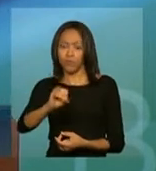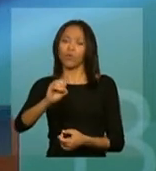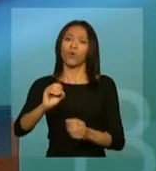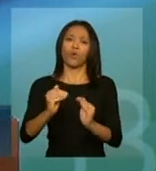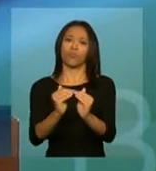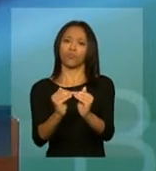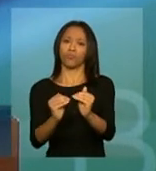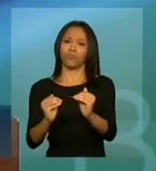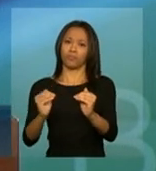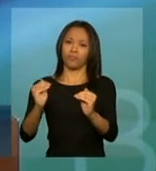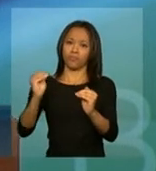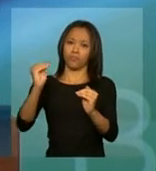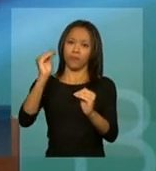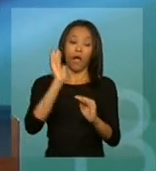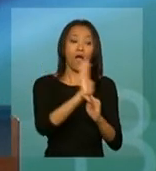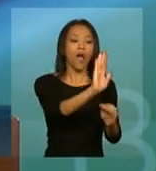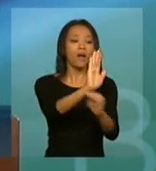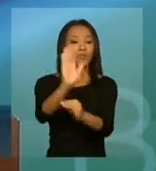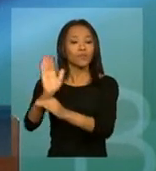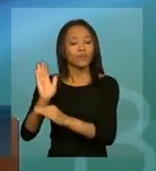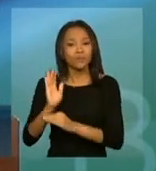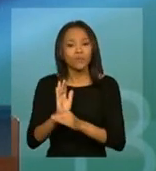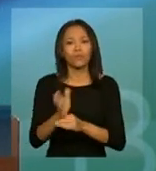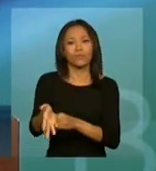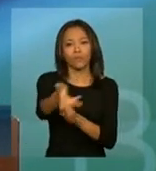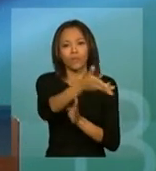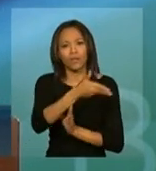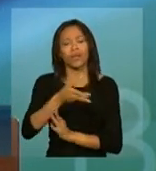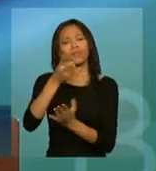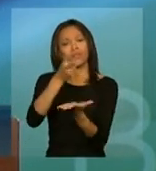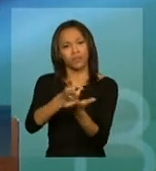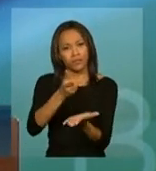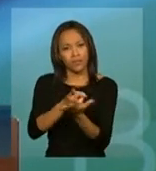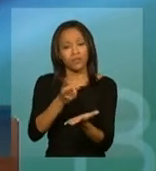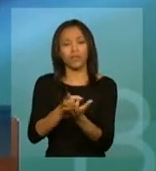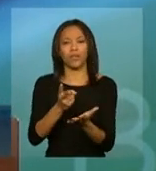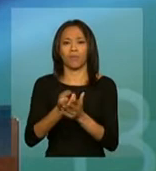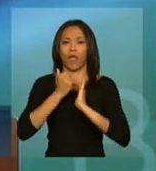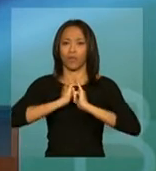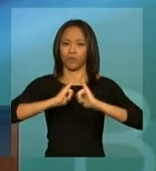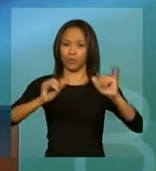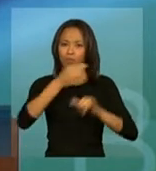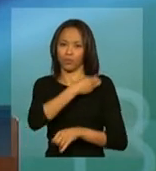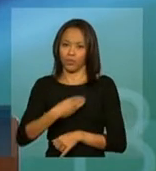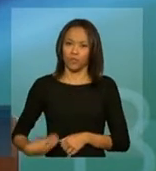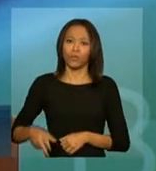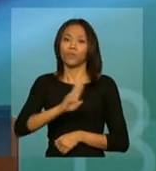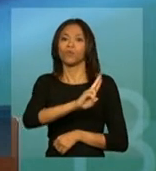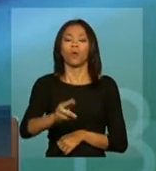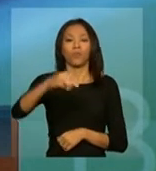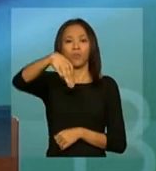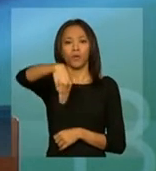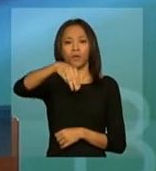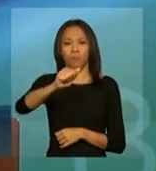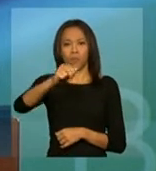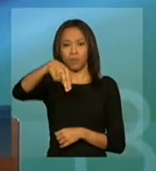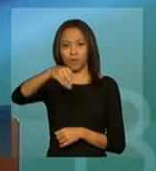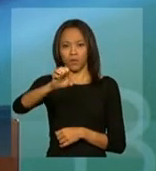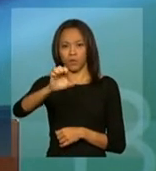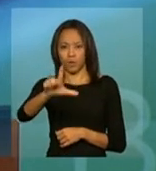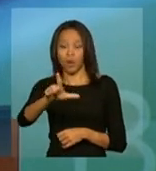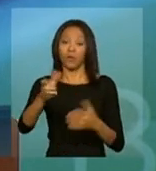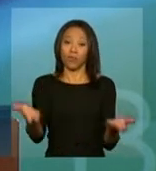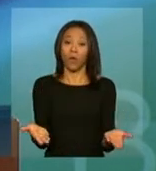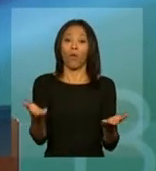mais desprotegidos do mercado de trabalho, como sempre anuncia o nosso ministro do Trabalho, Manuel Dias. Assim sendo, o Brasil de